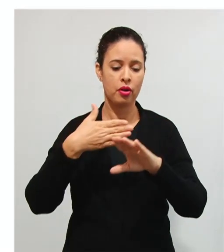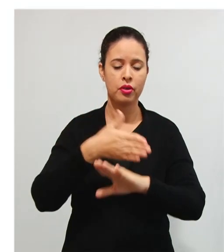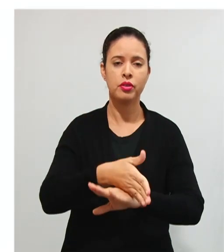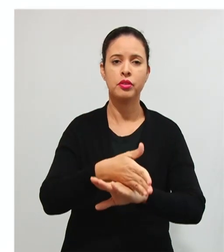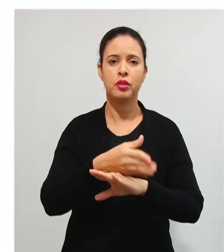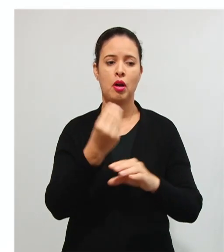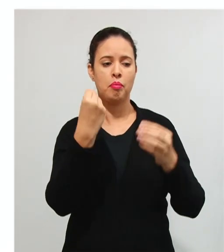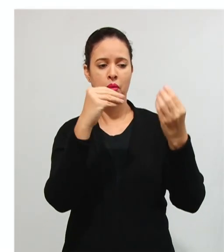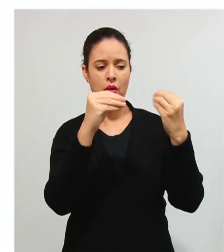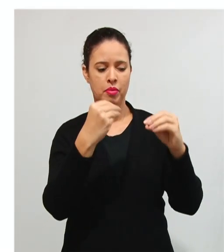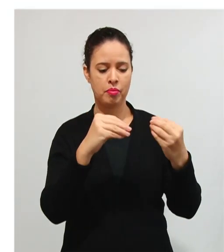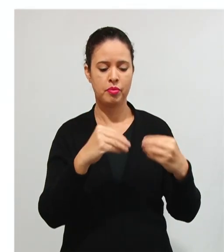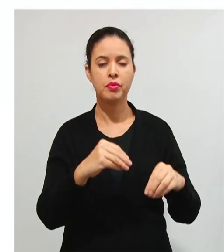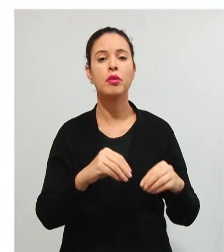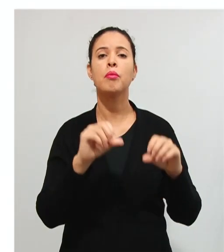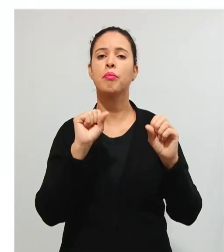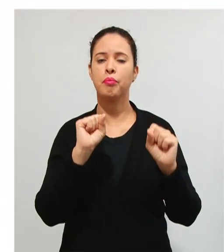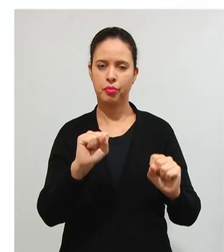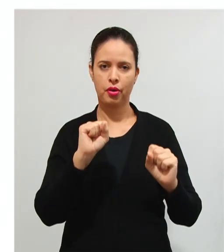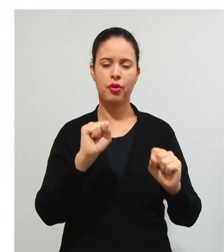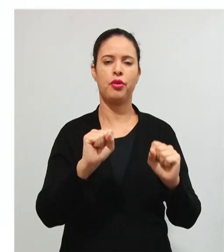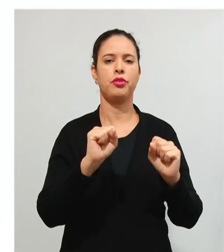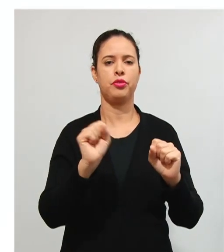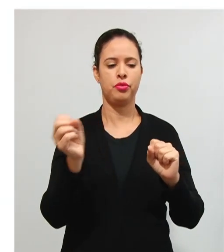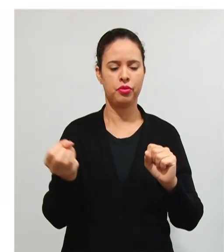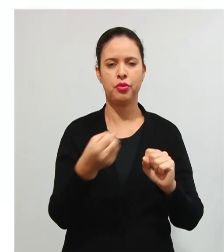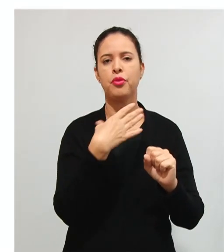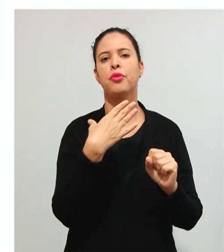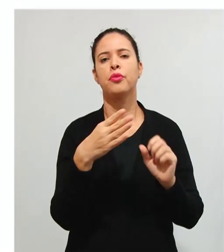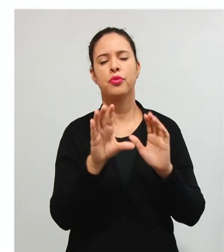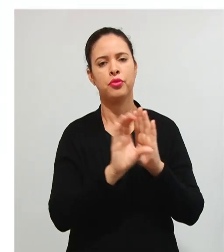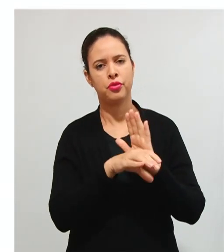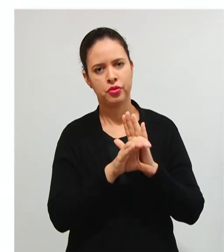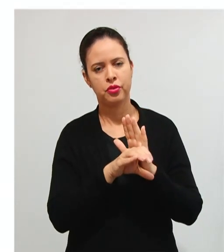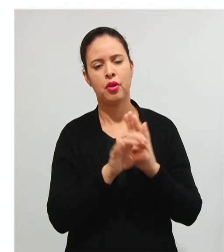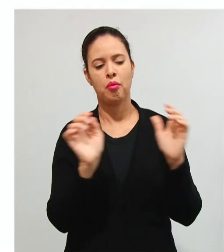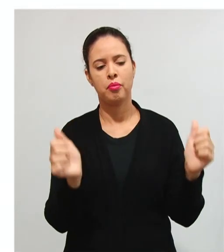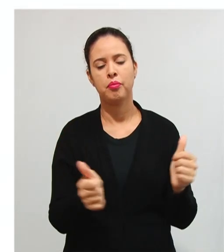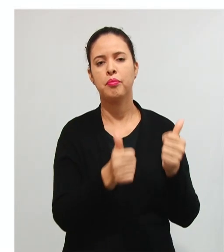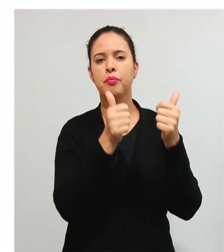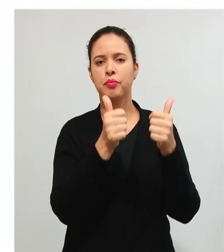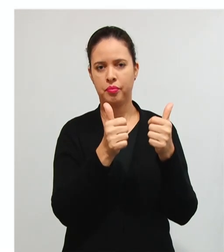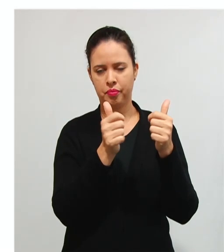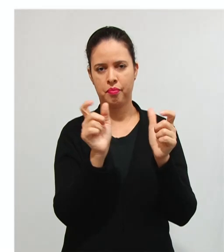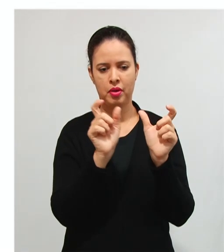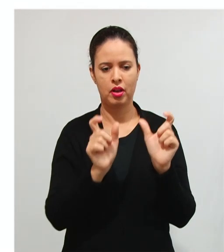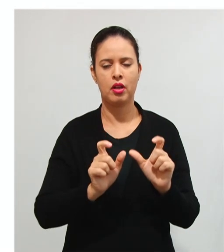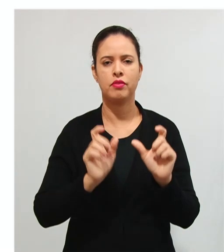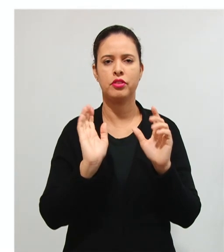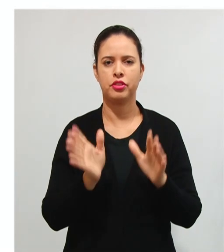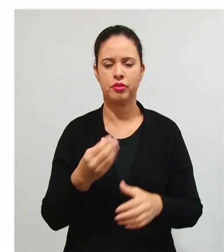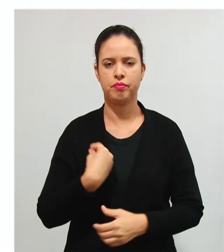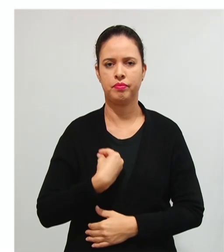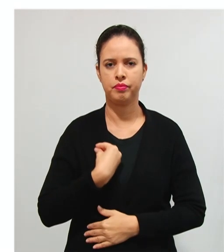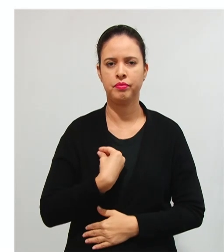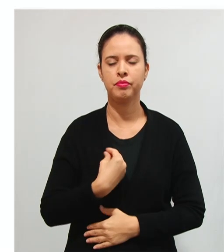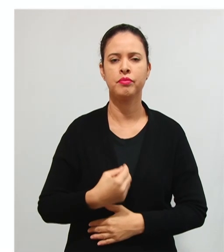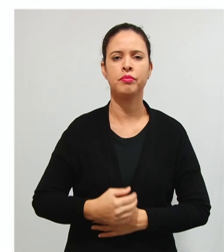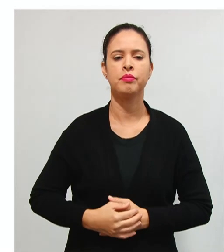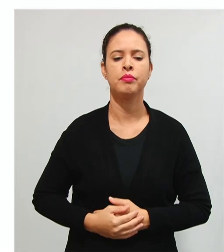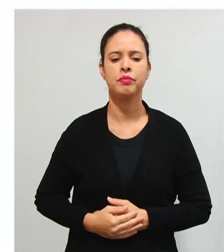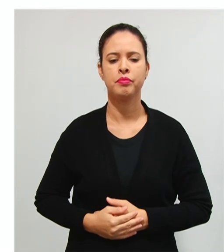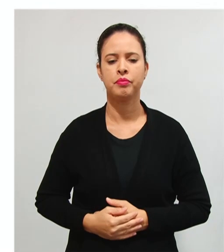ir e colaborar na produção de novos verbetes ou na melhoria de verbetes já existentes.